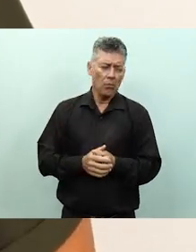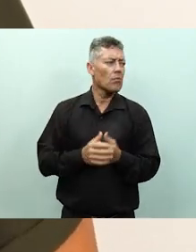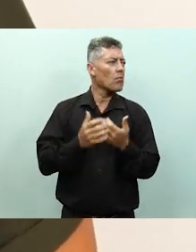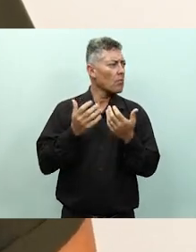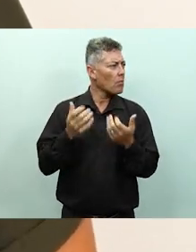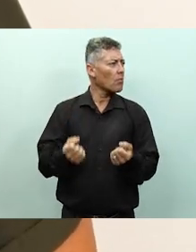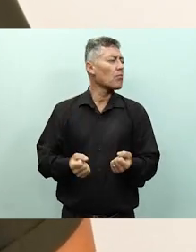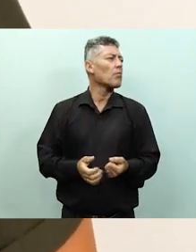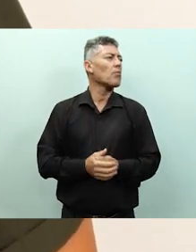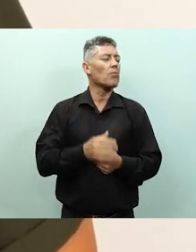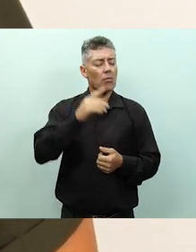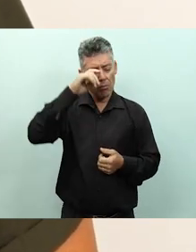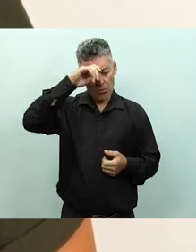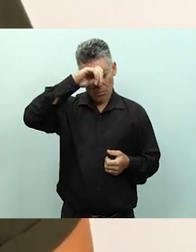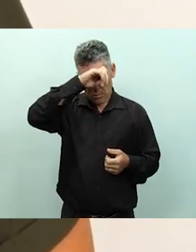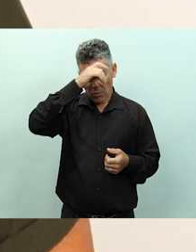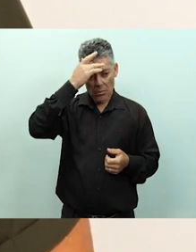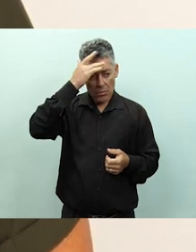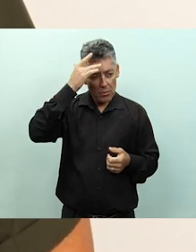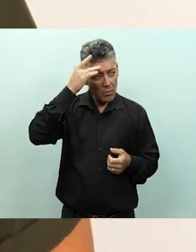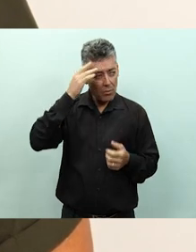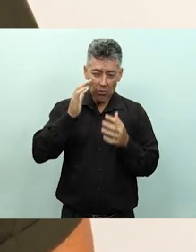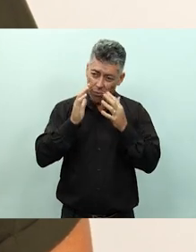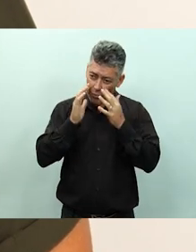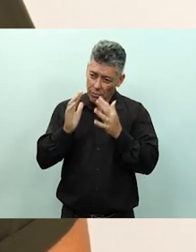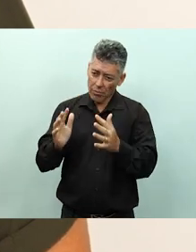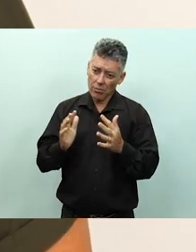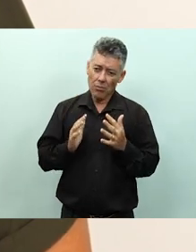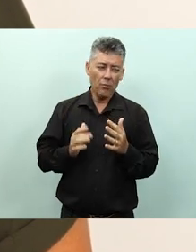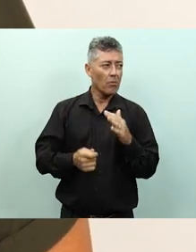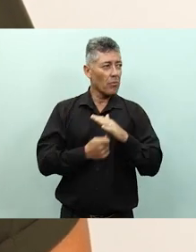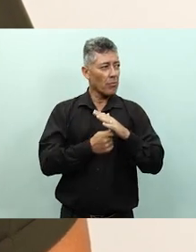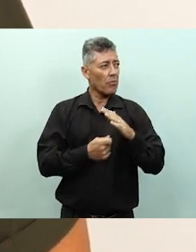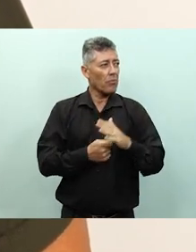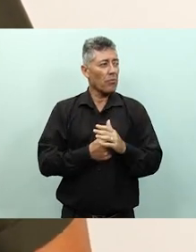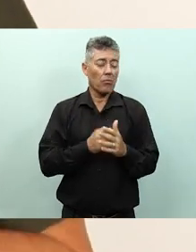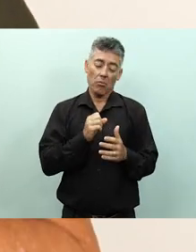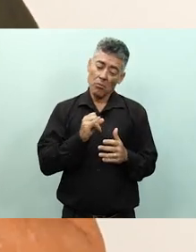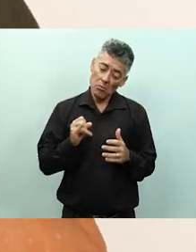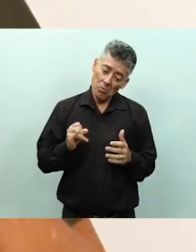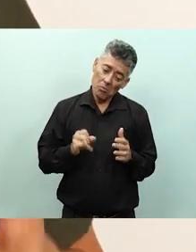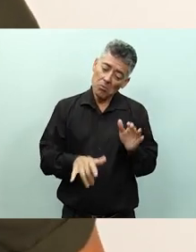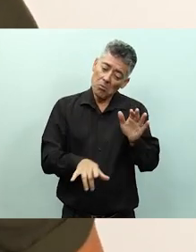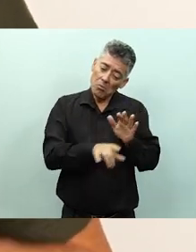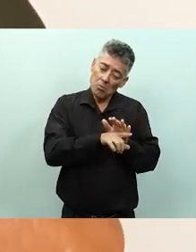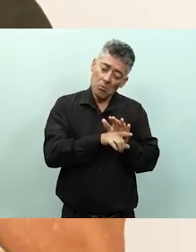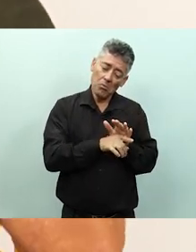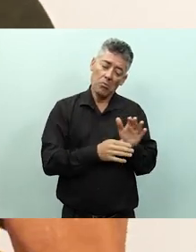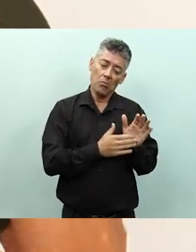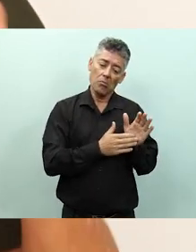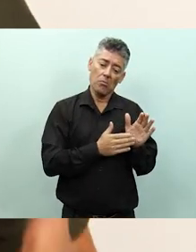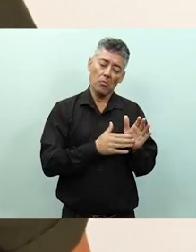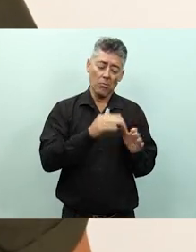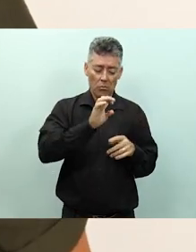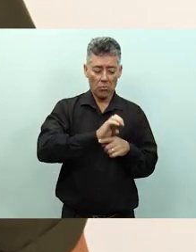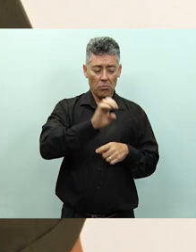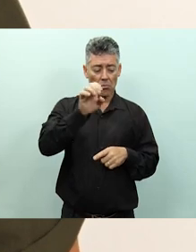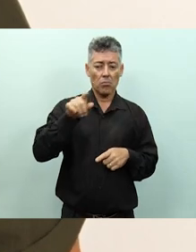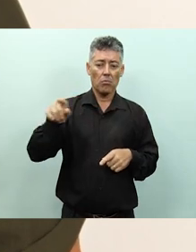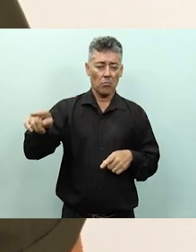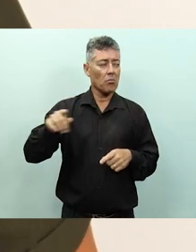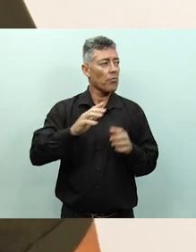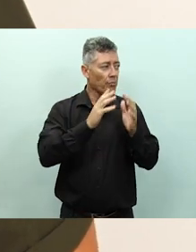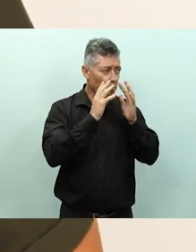atender. E atendia. Dificilmente uma pessoa não era atendida de alguma reivindicação. Se estivesse dentro da legalidade, dentro do